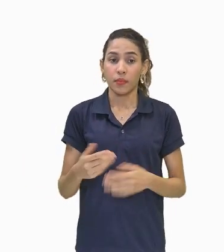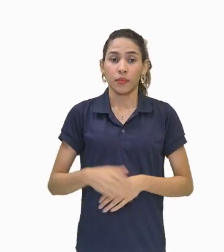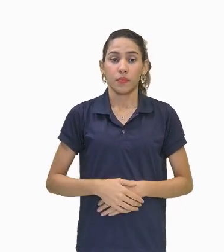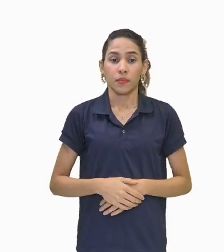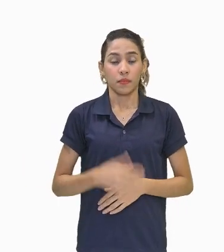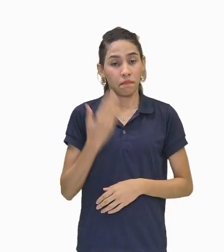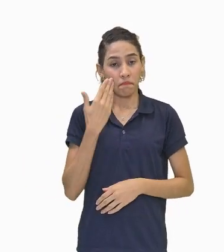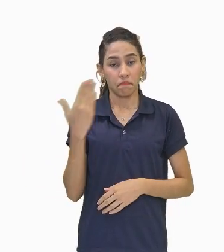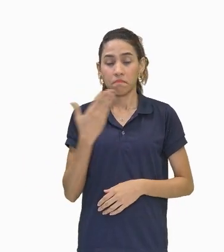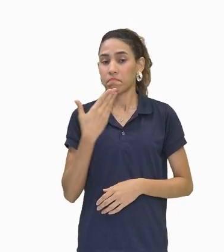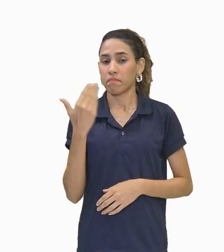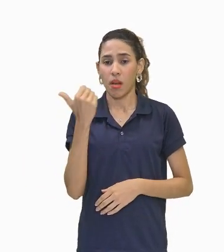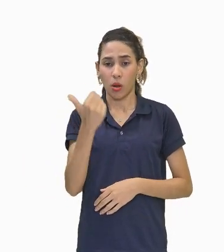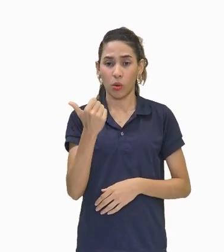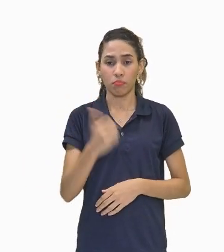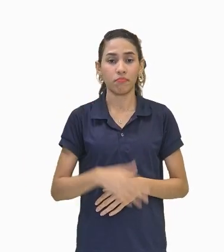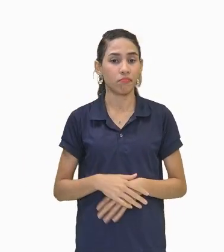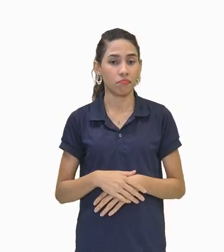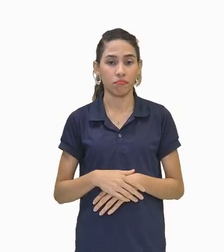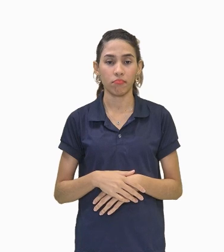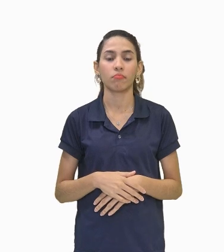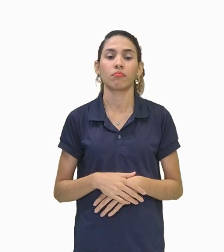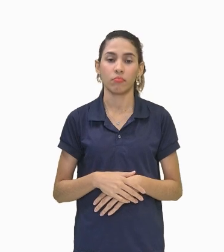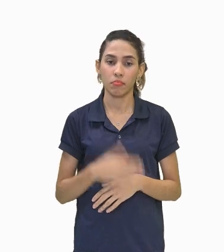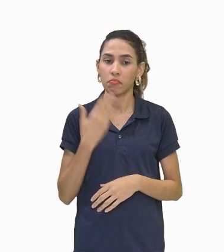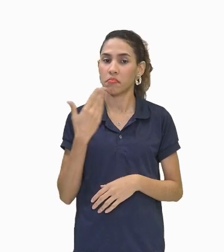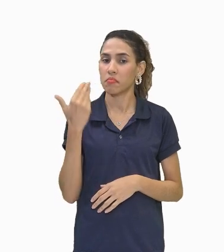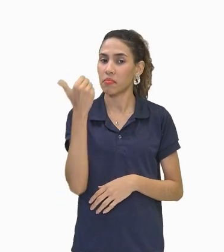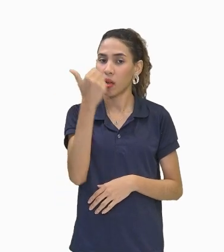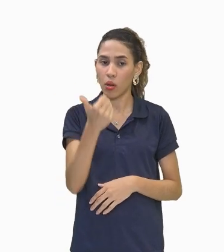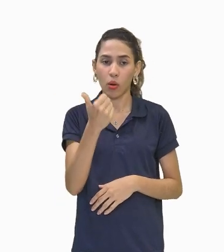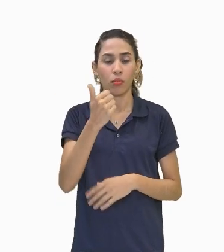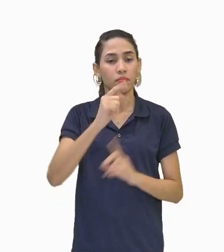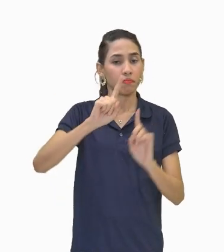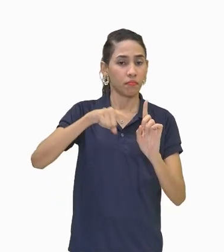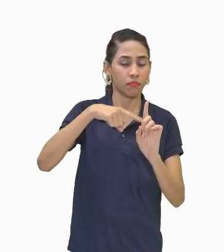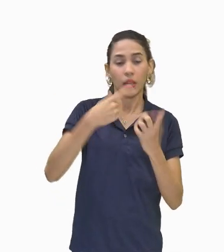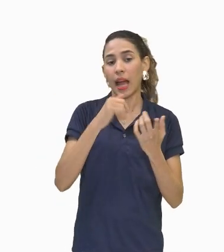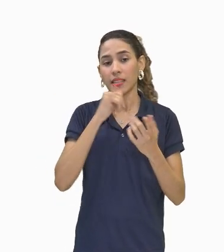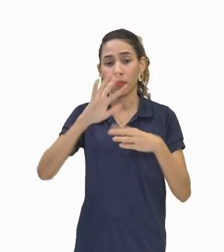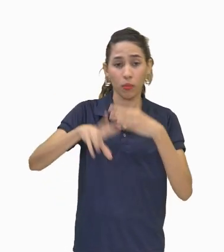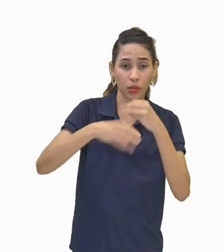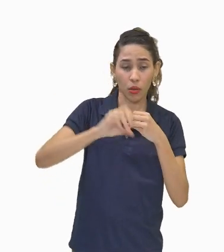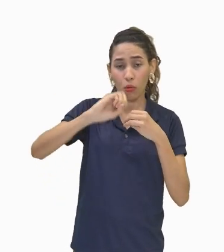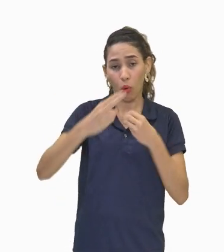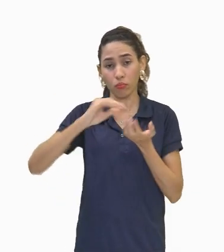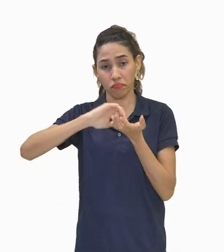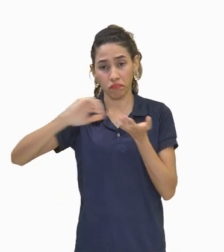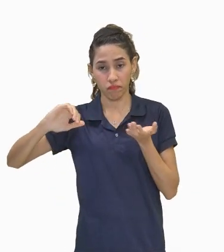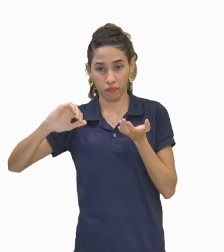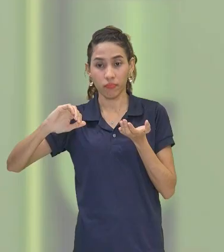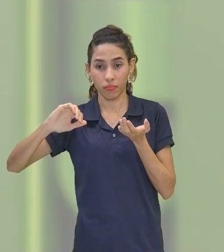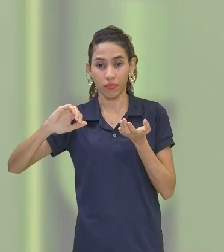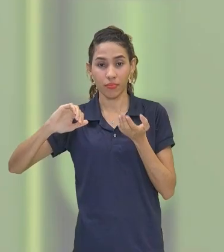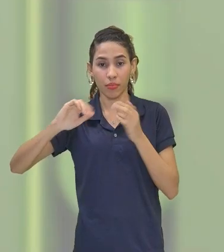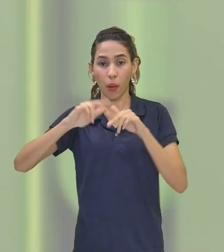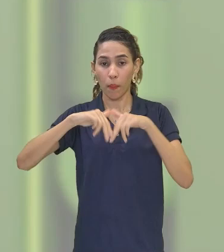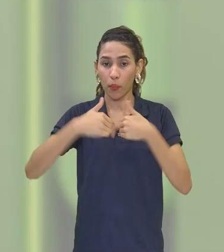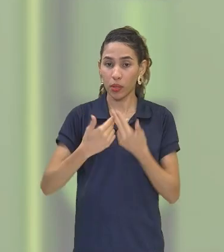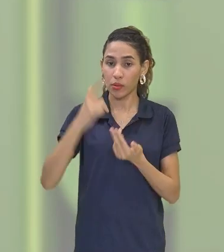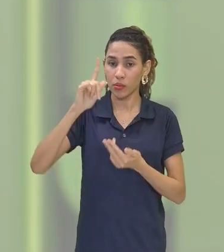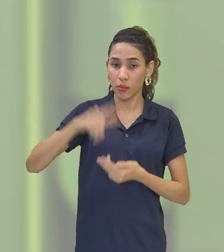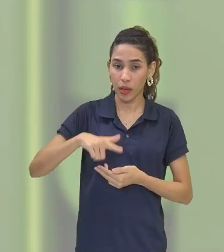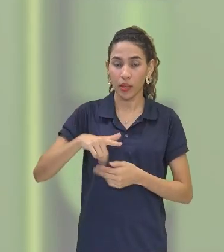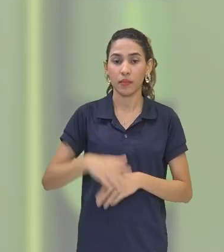a remoção de componentes. Por isso que essa é a flexibilidade. Então, nós vimos 3 vantagens